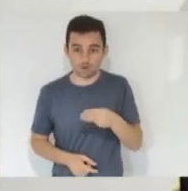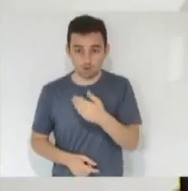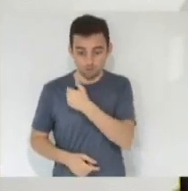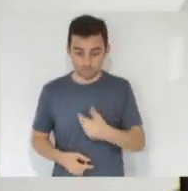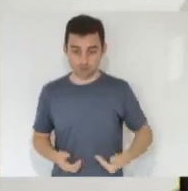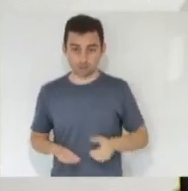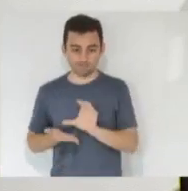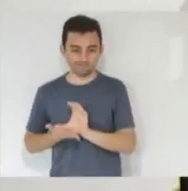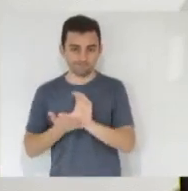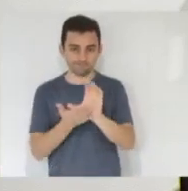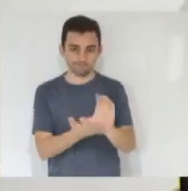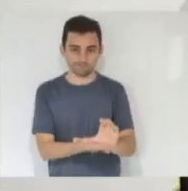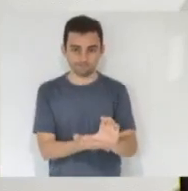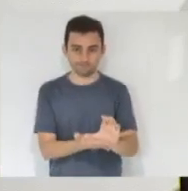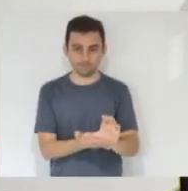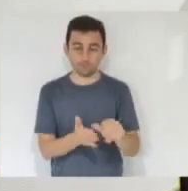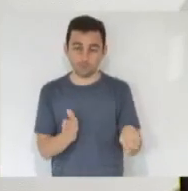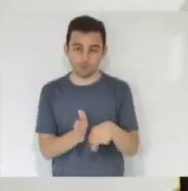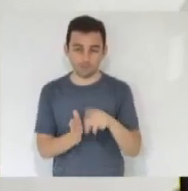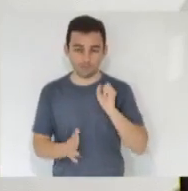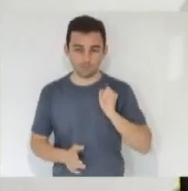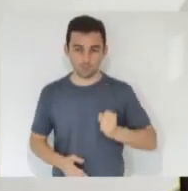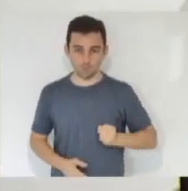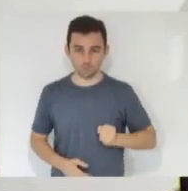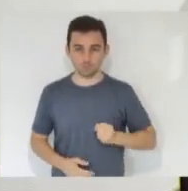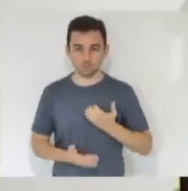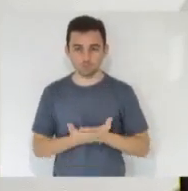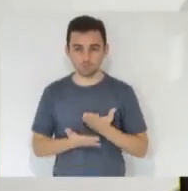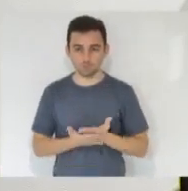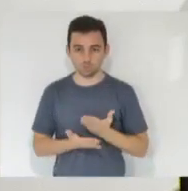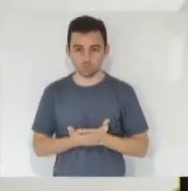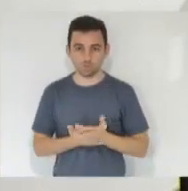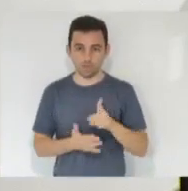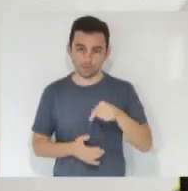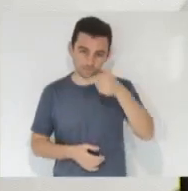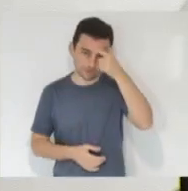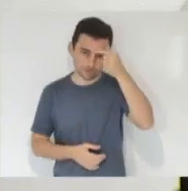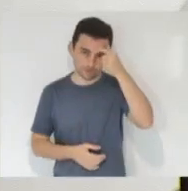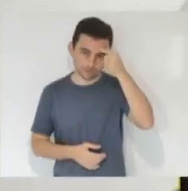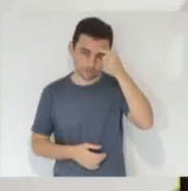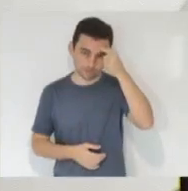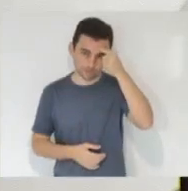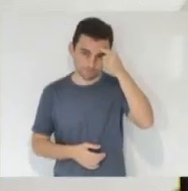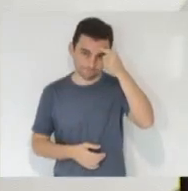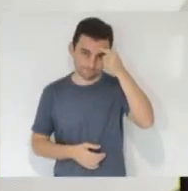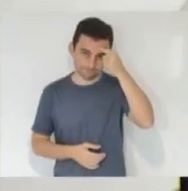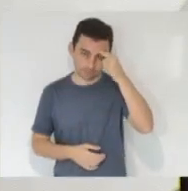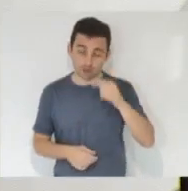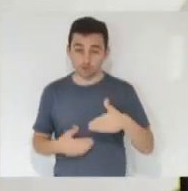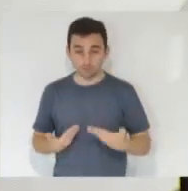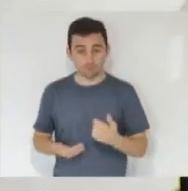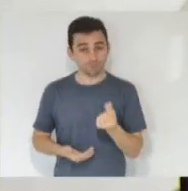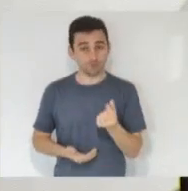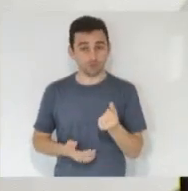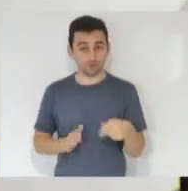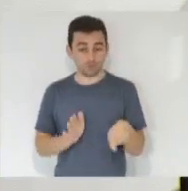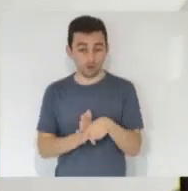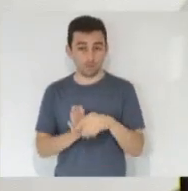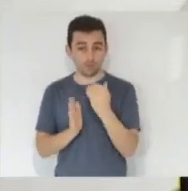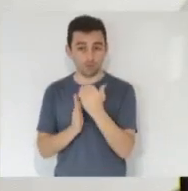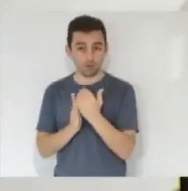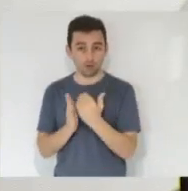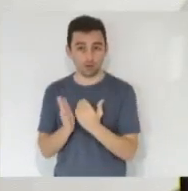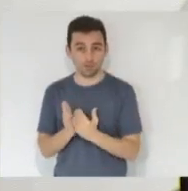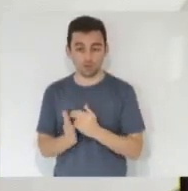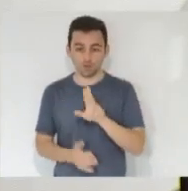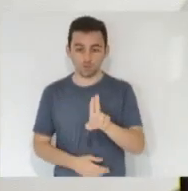R$ 6.200.000 referentes a bolsas de estudo do ensino superior. Os recursos que são oriundos do programa